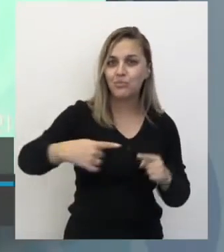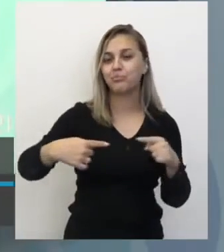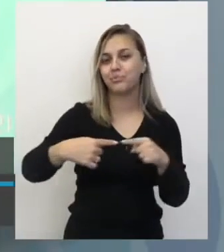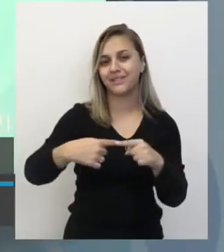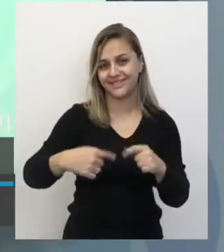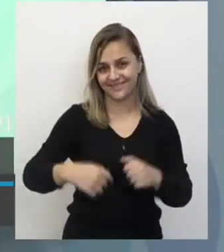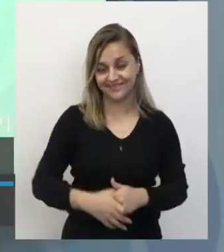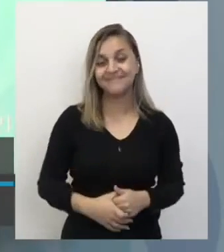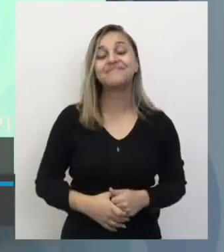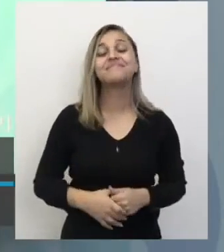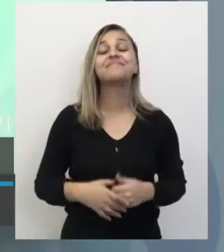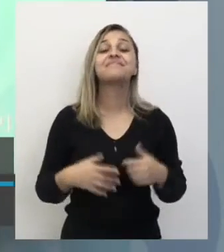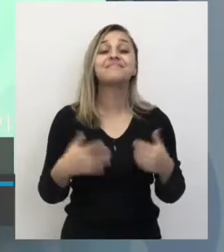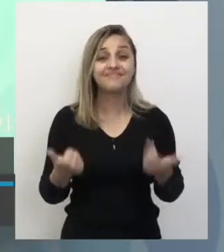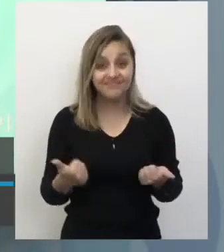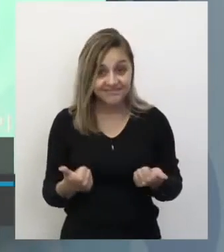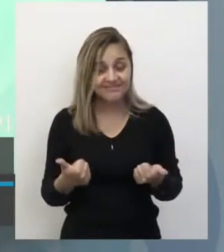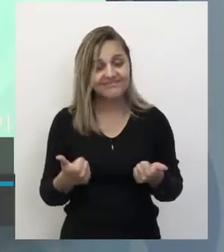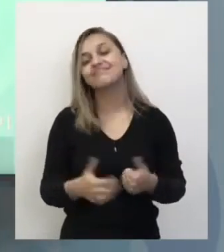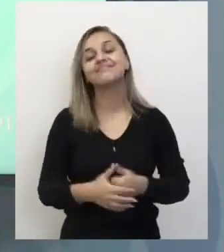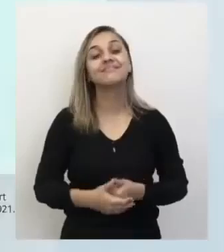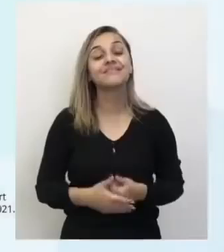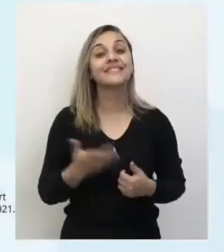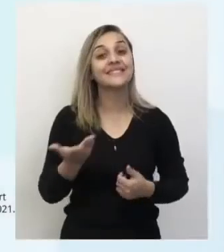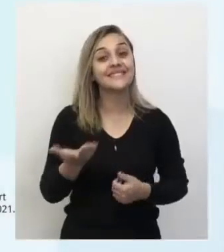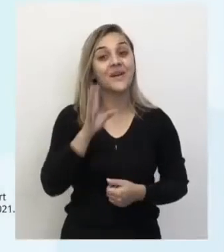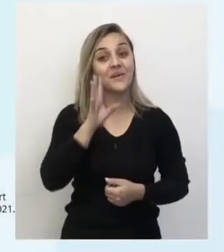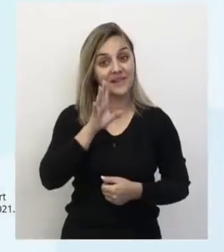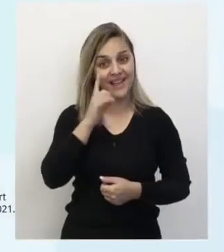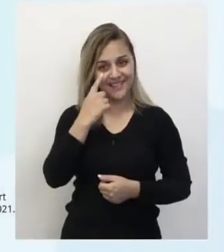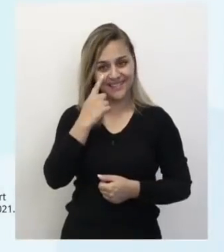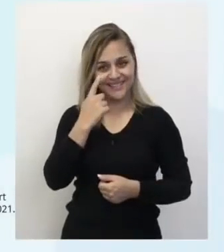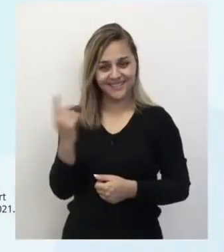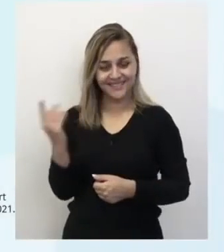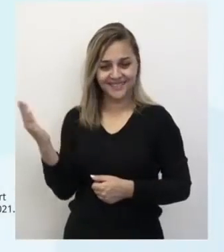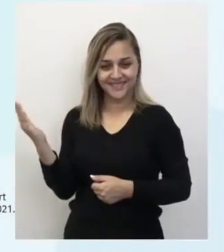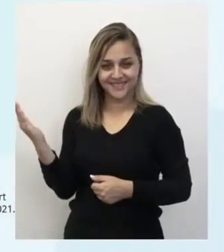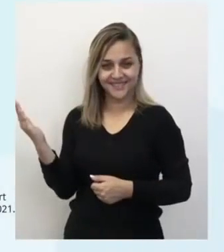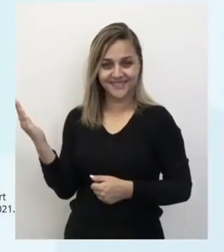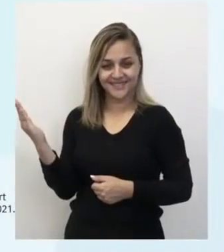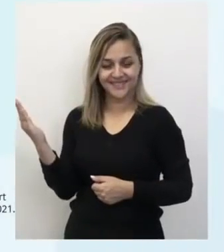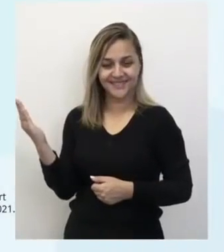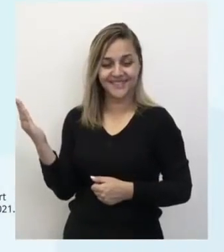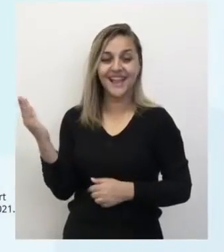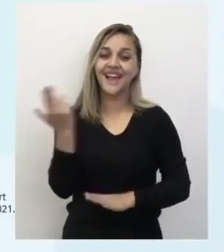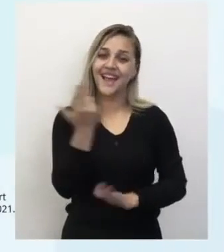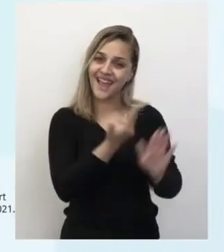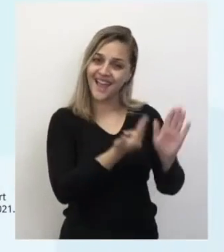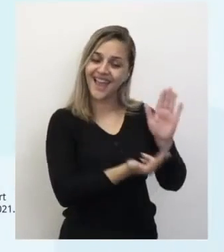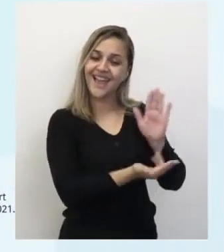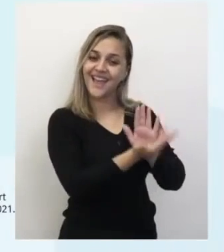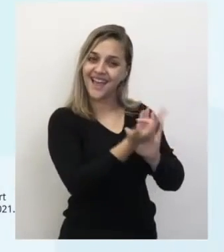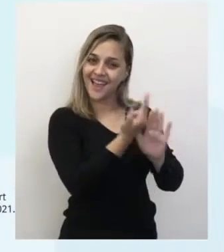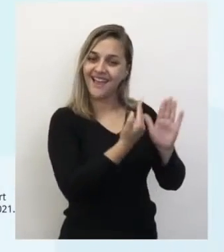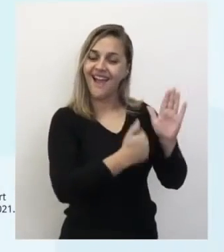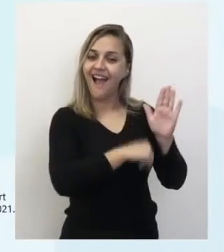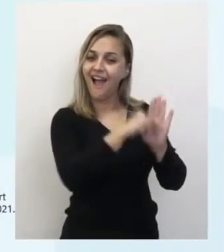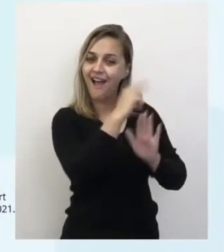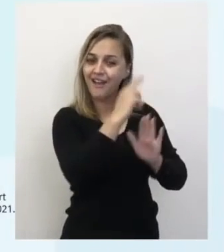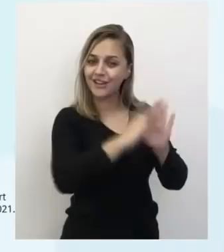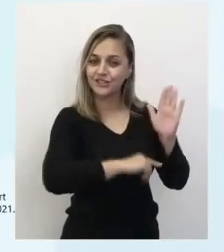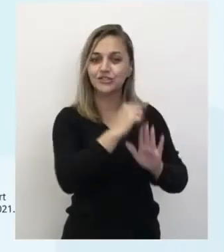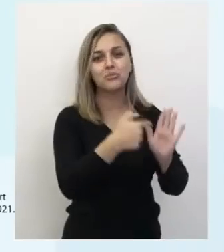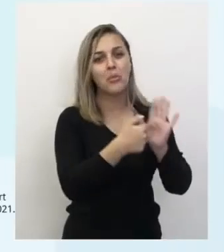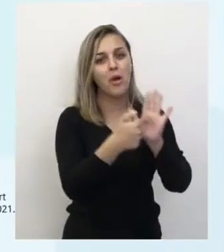bom? Muito bem. Então olha aí que legalzinha essa imagem aí, né? Que é uma arte mostrando como é que seria então a